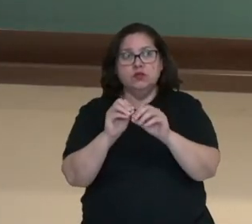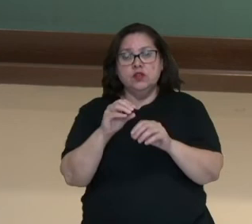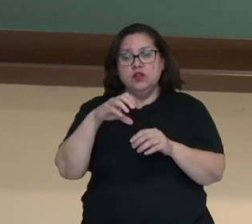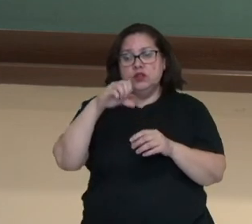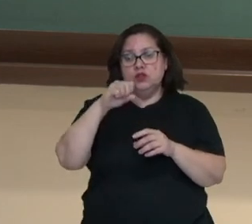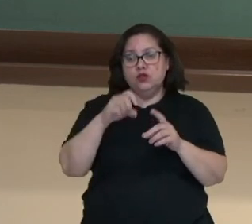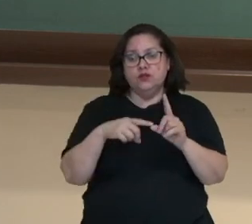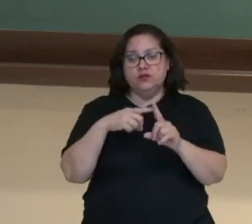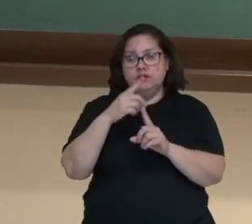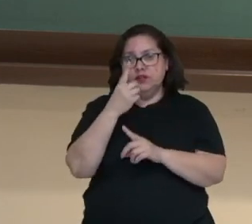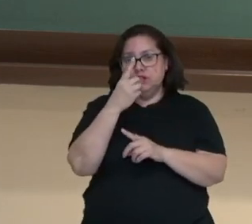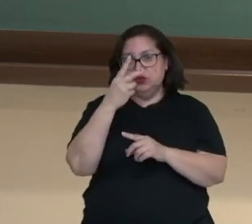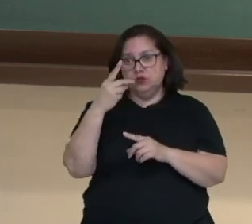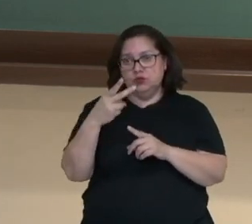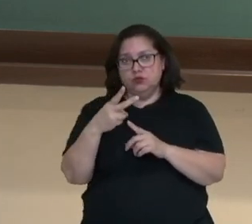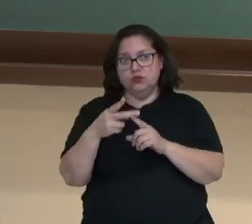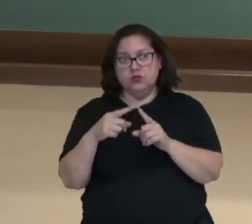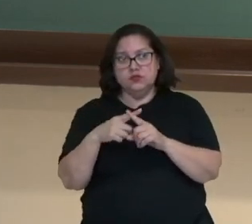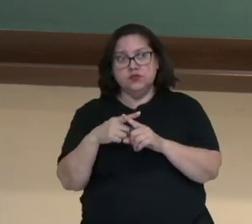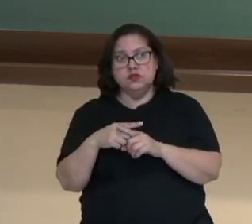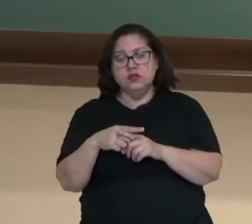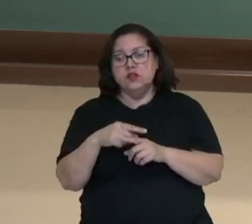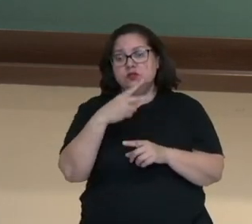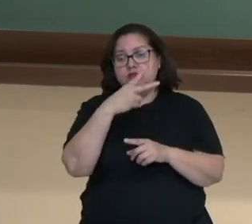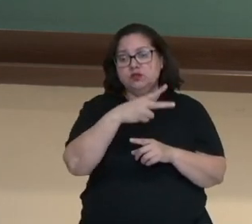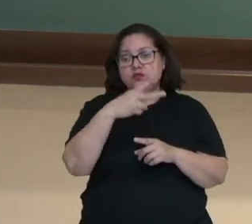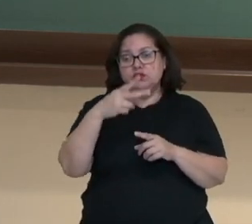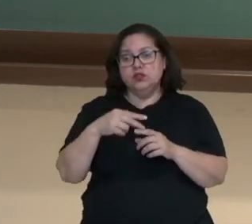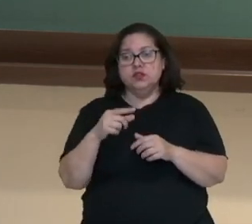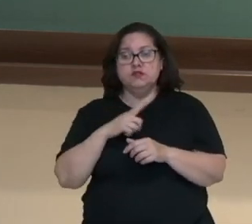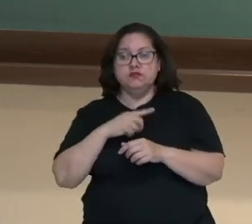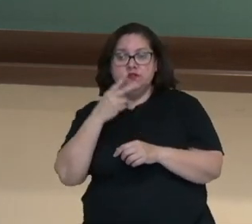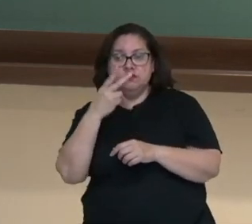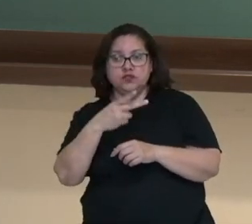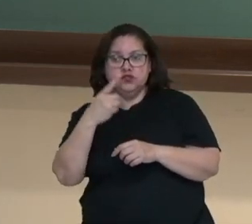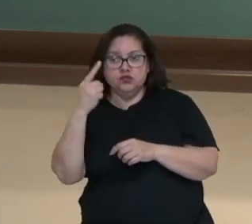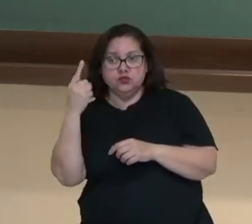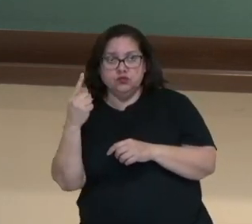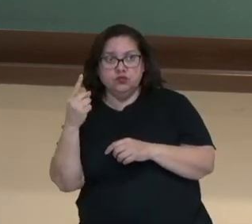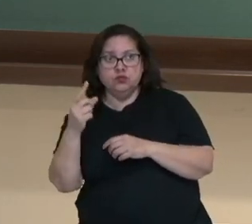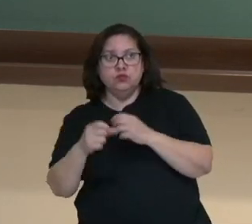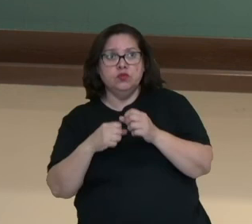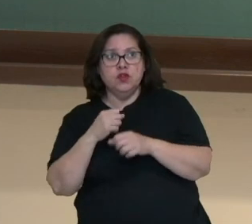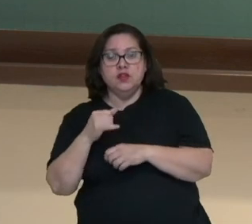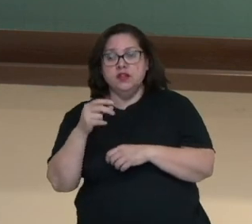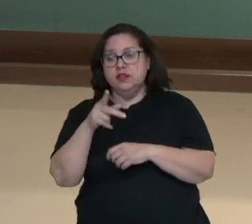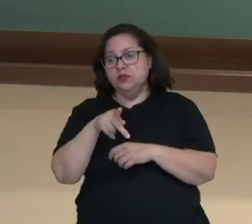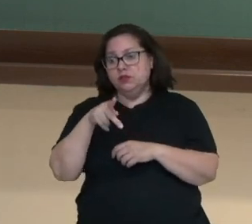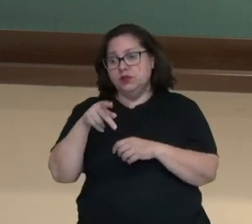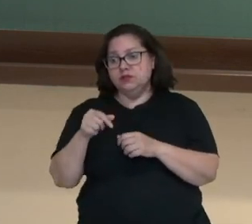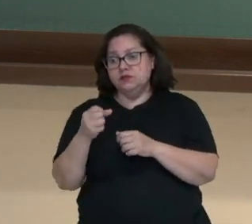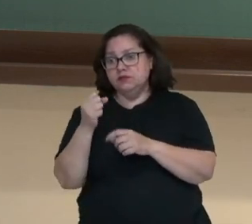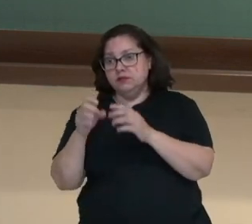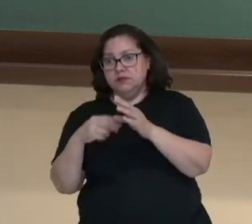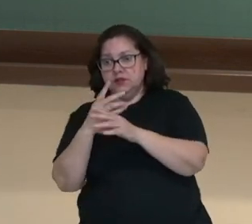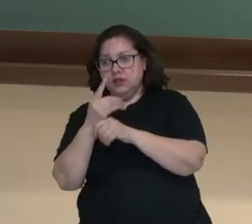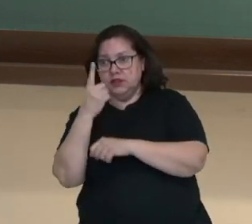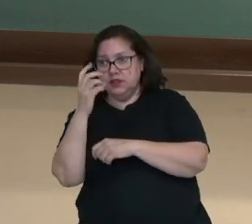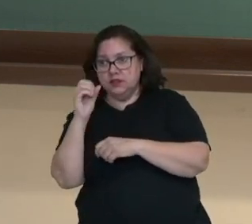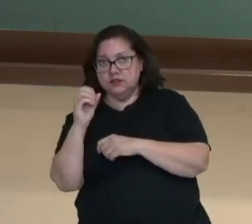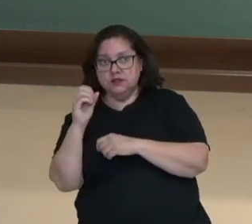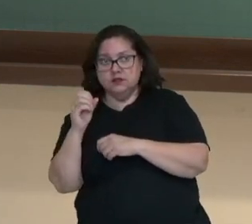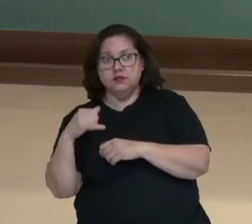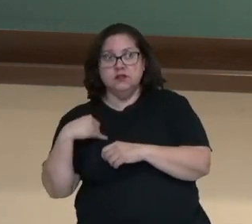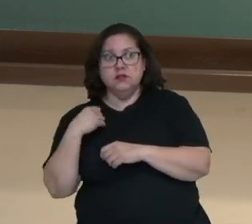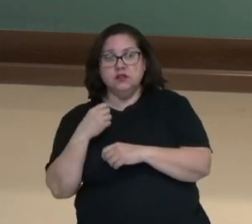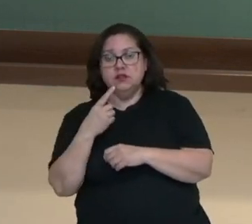9 anos na idade de Caio e eu sei que em 2022 ele terá 21 anos. E acrescer 10 anos na idade de Pedro, e